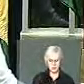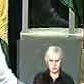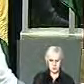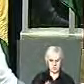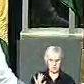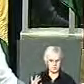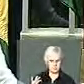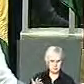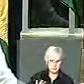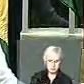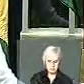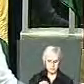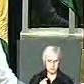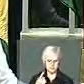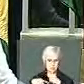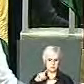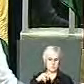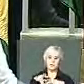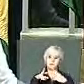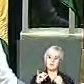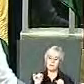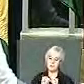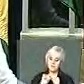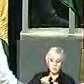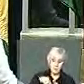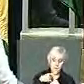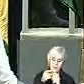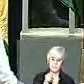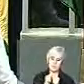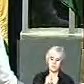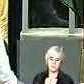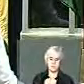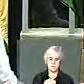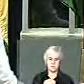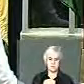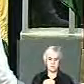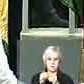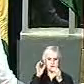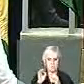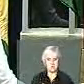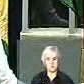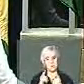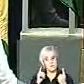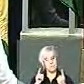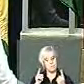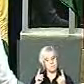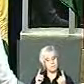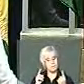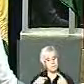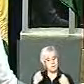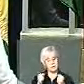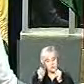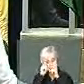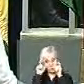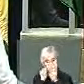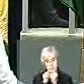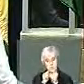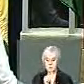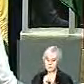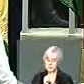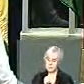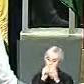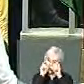desenvolvimento. Aprofundaremos essas metas, mas ao mesmo tempo devemos ter uma cultura de